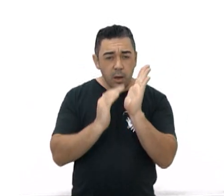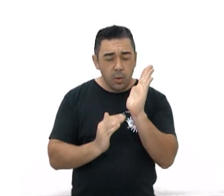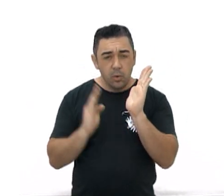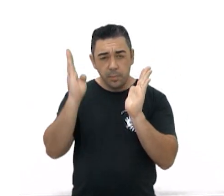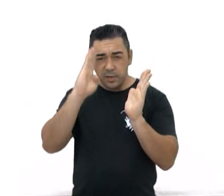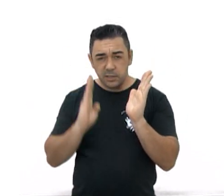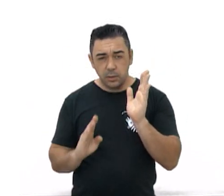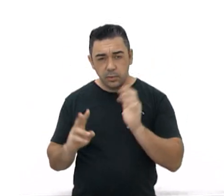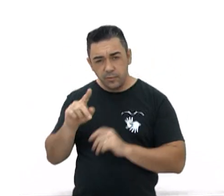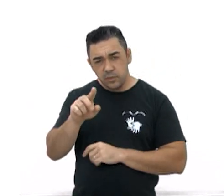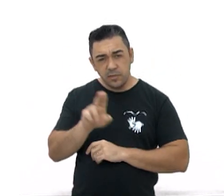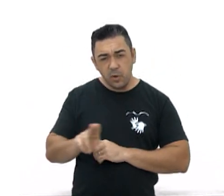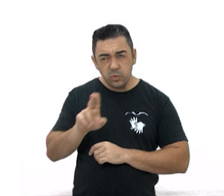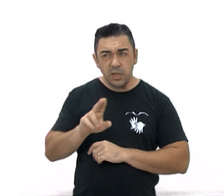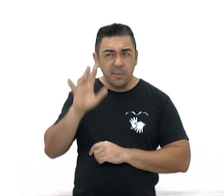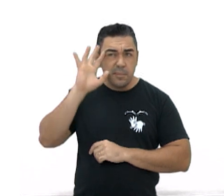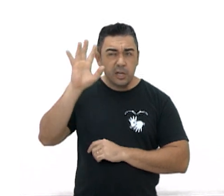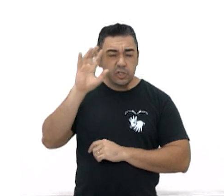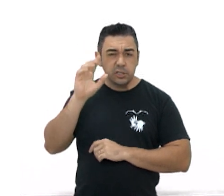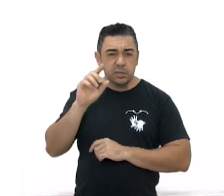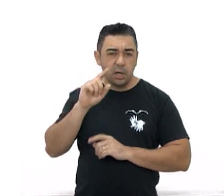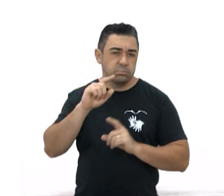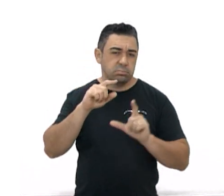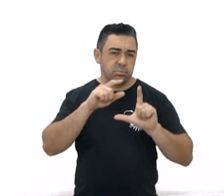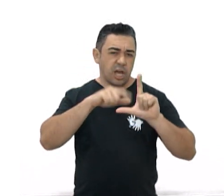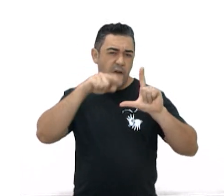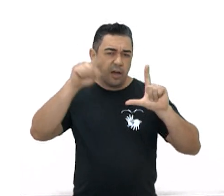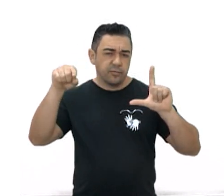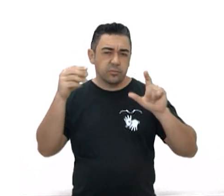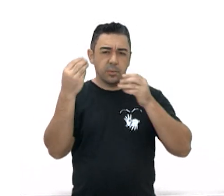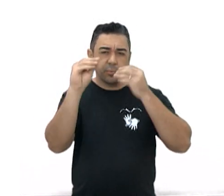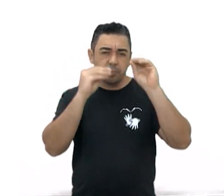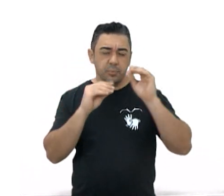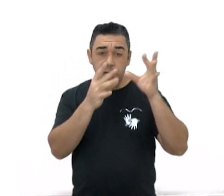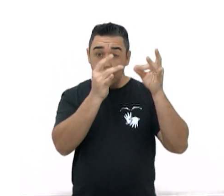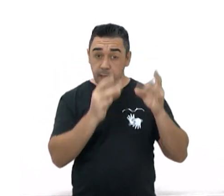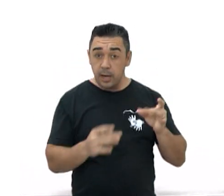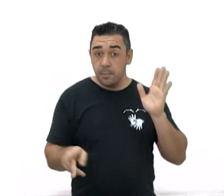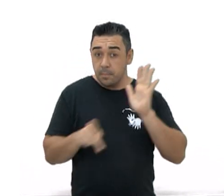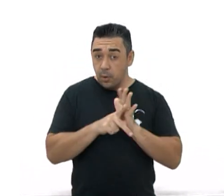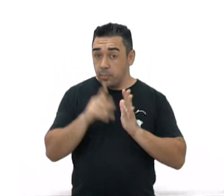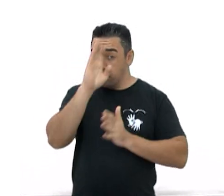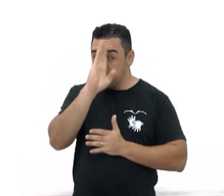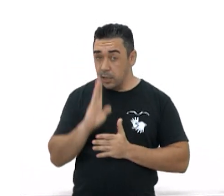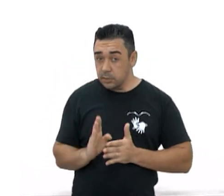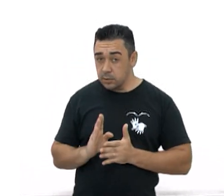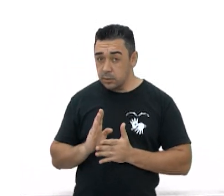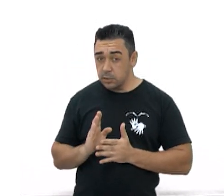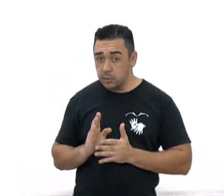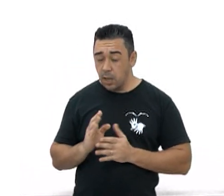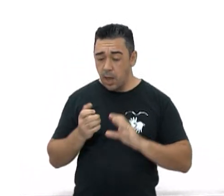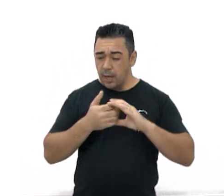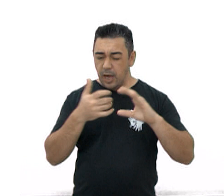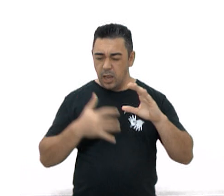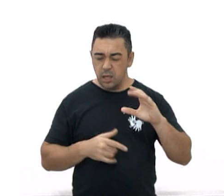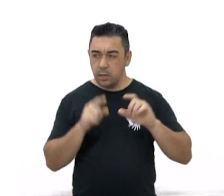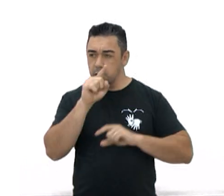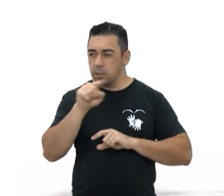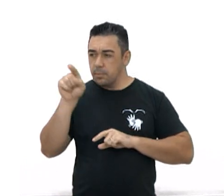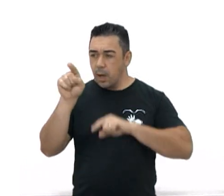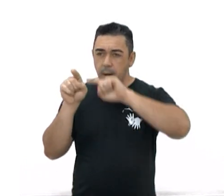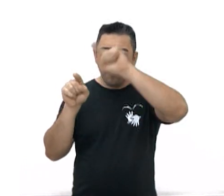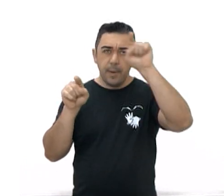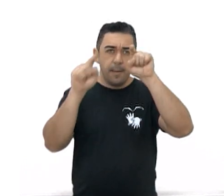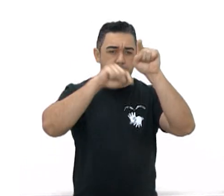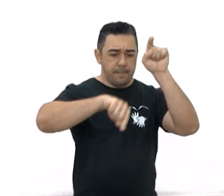usar, imagine um gráfico que você vai colocar os detalhes, começa com o Barroco brasileiro, aponte característica, artistas, como